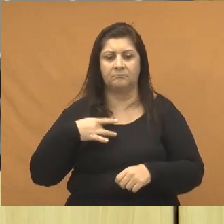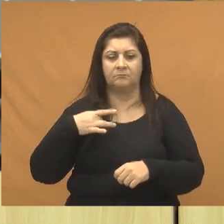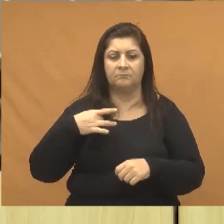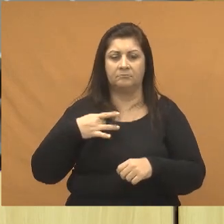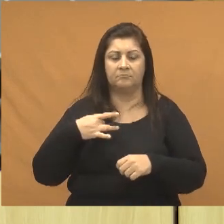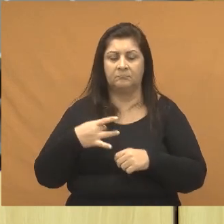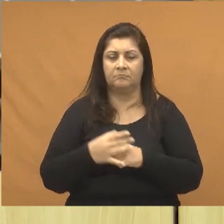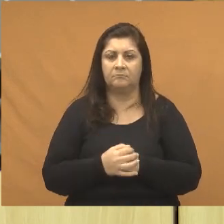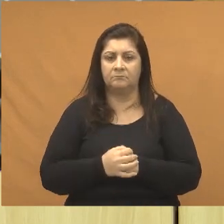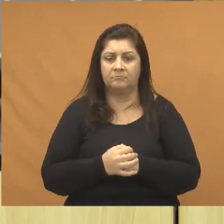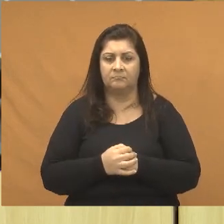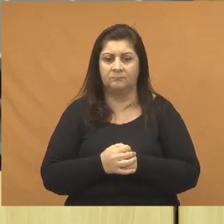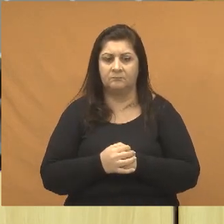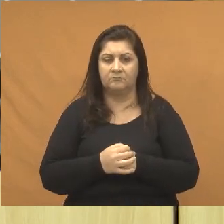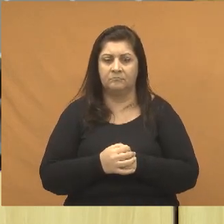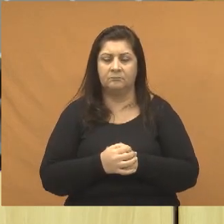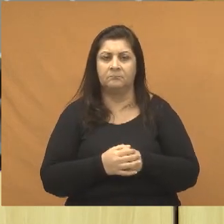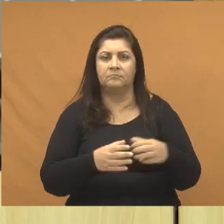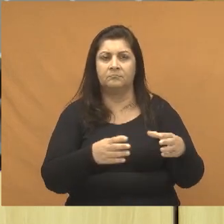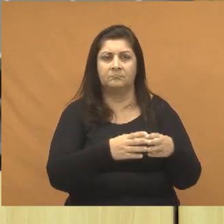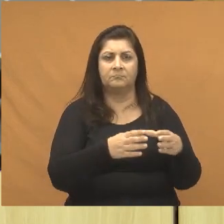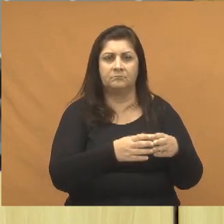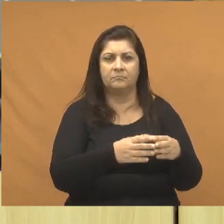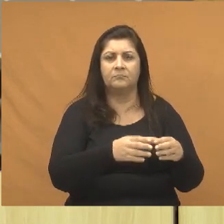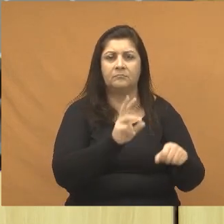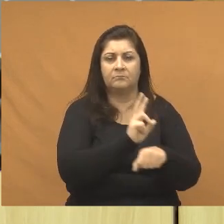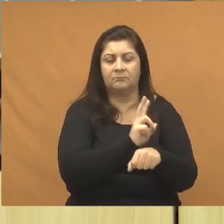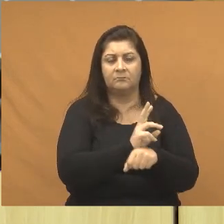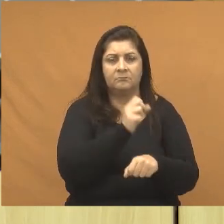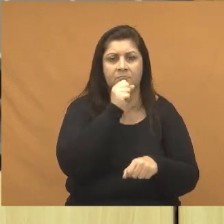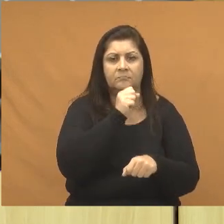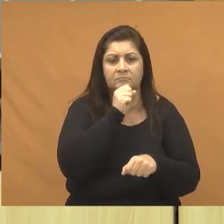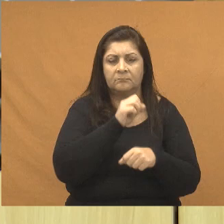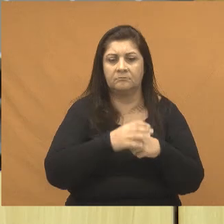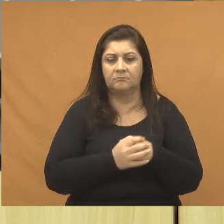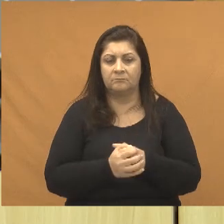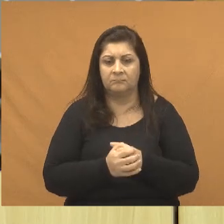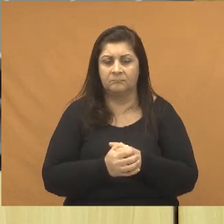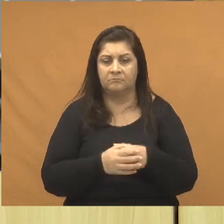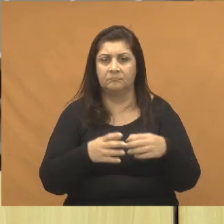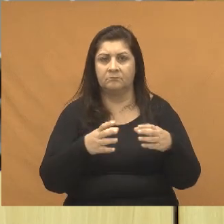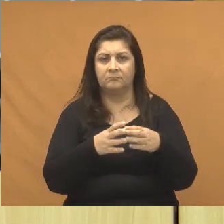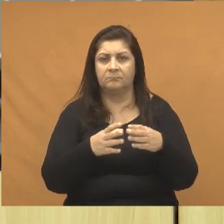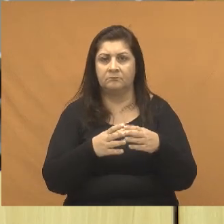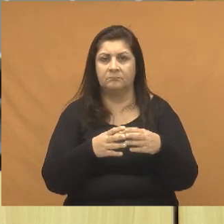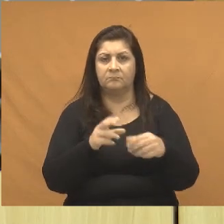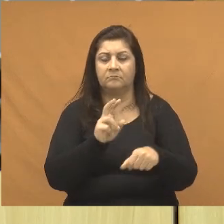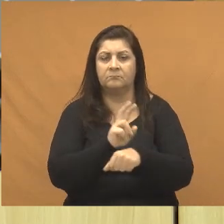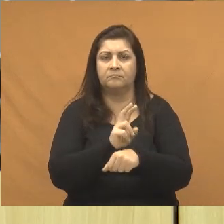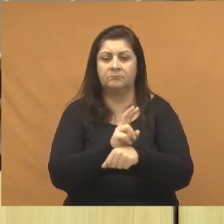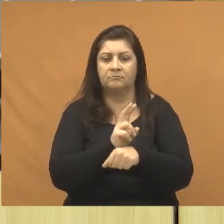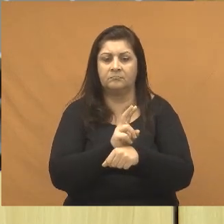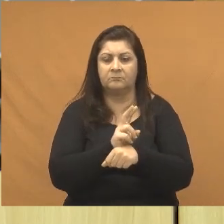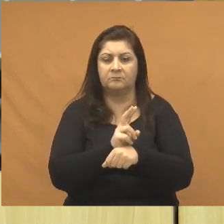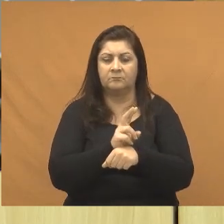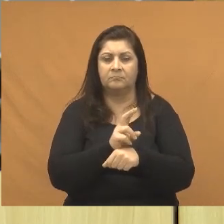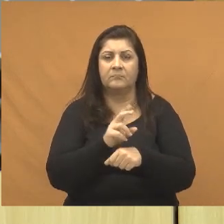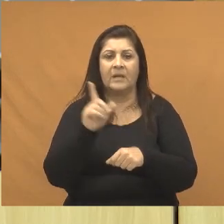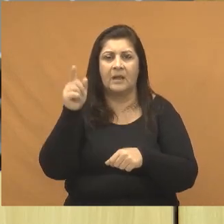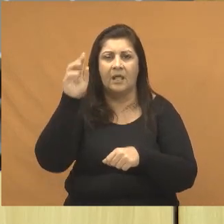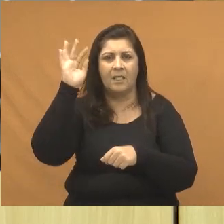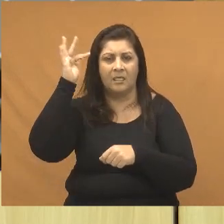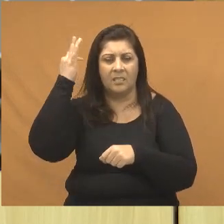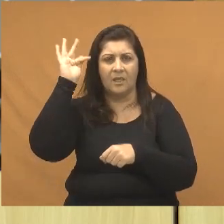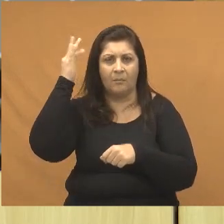das Acácias, Lar Frederico Ozenan, Lar Casa São Francisco da cidade de Taubaté,